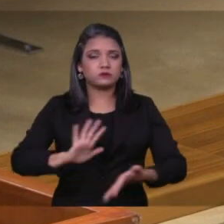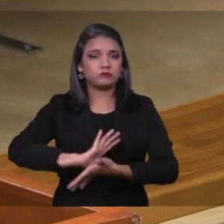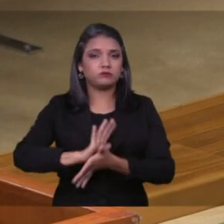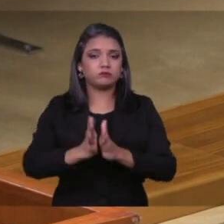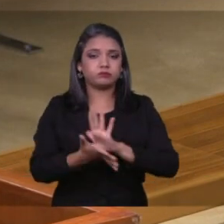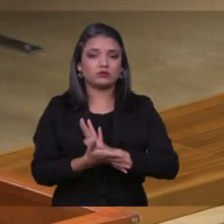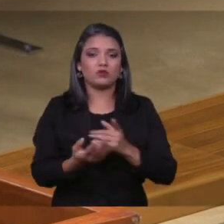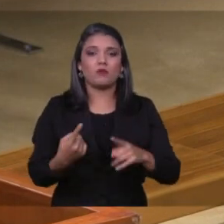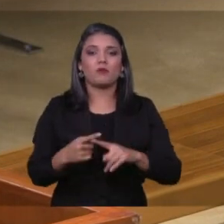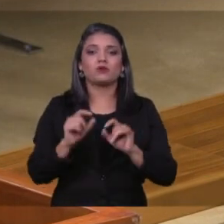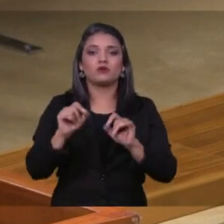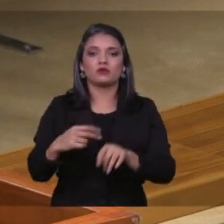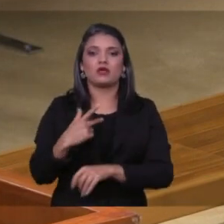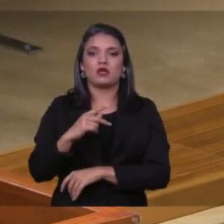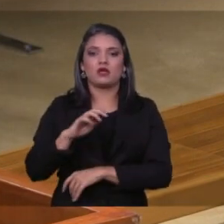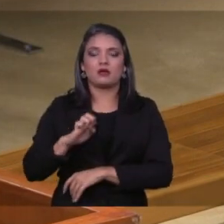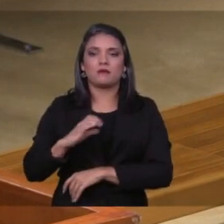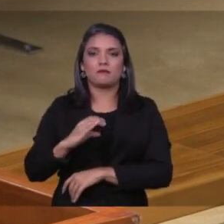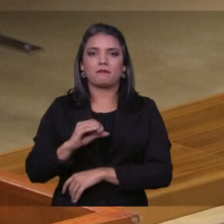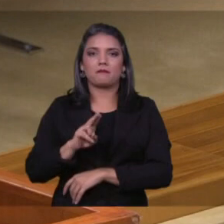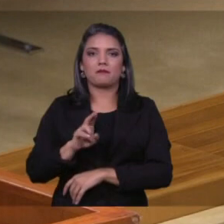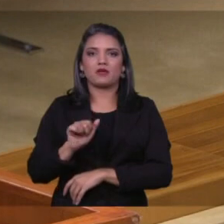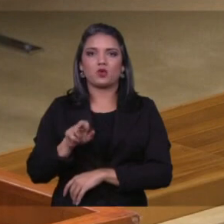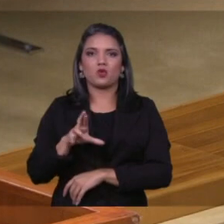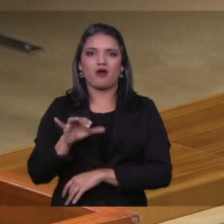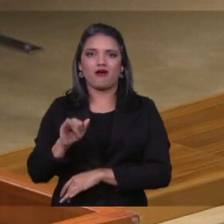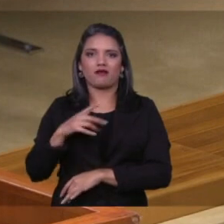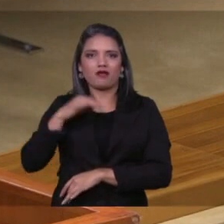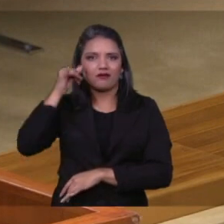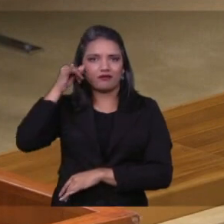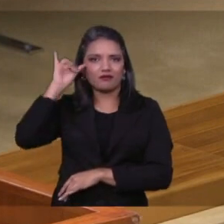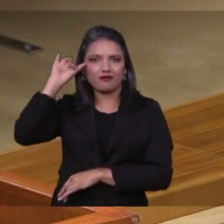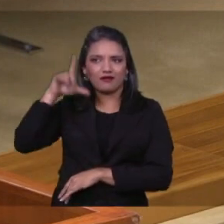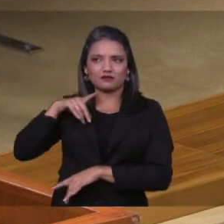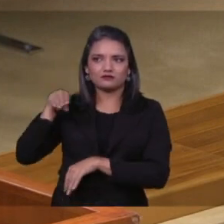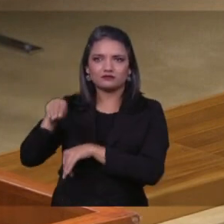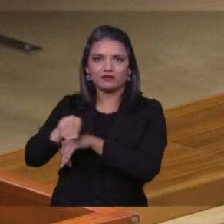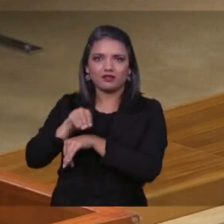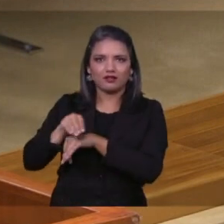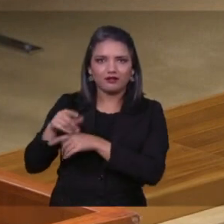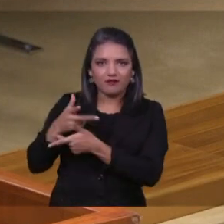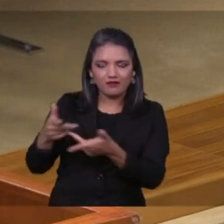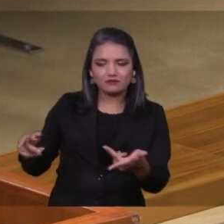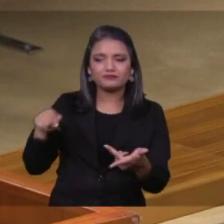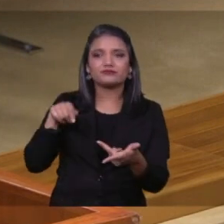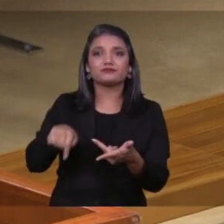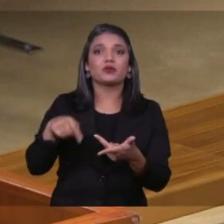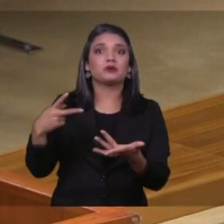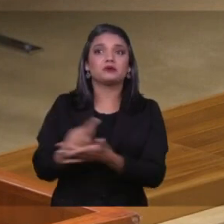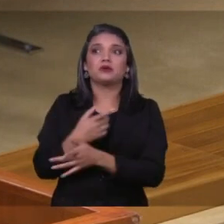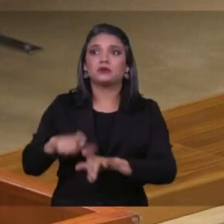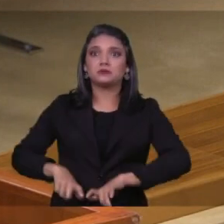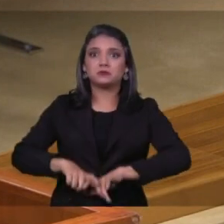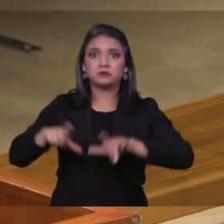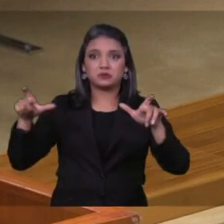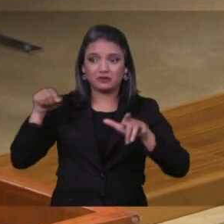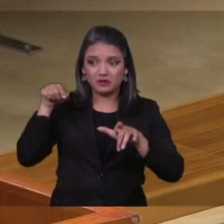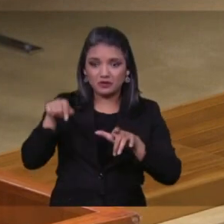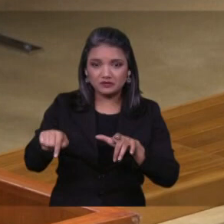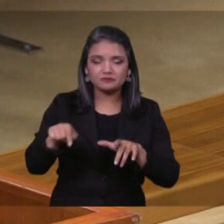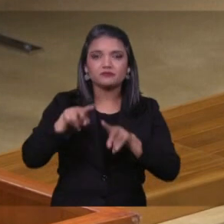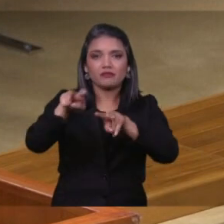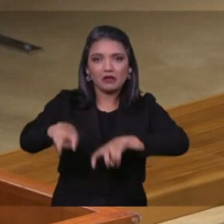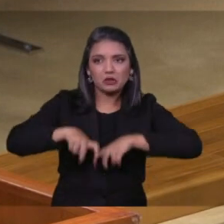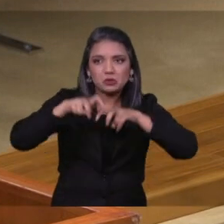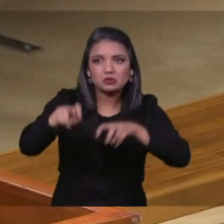que a pecuária é uma atividade muito tradicional ali no Pantanal. A expansão dessa agricultura nas margens dos rios, o uso